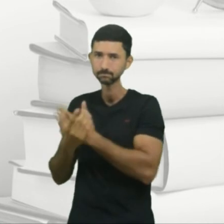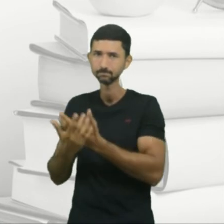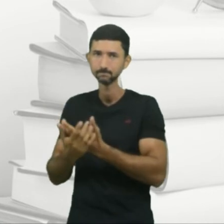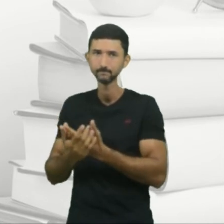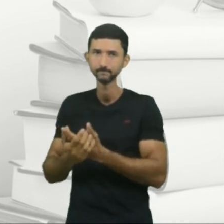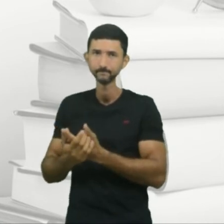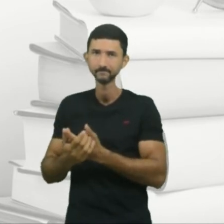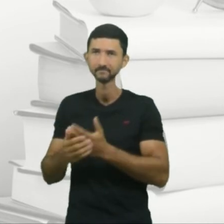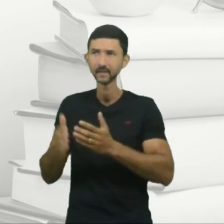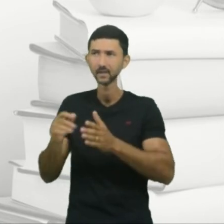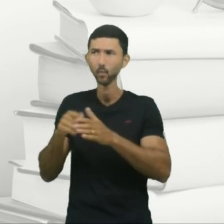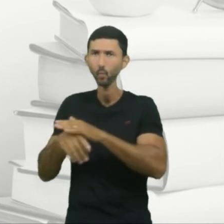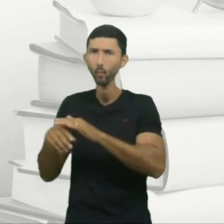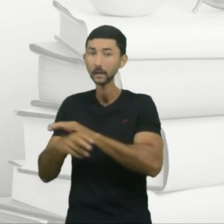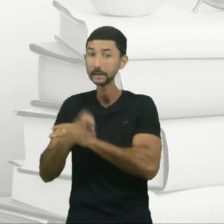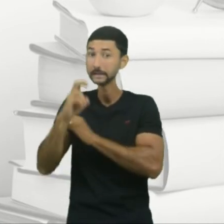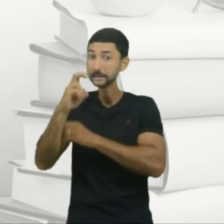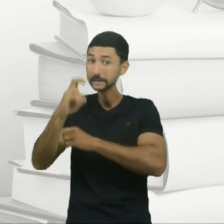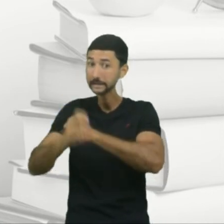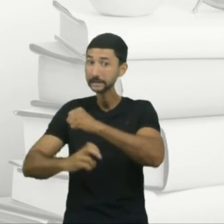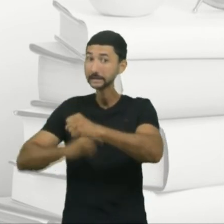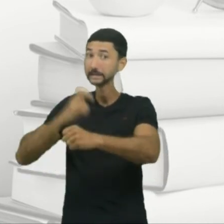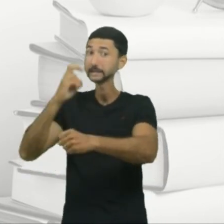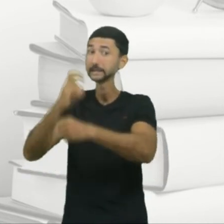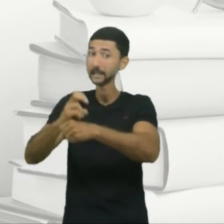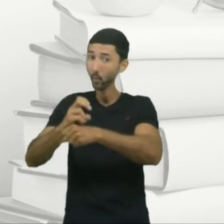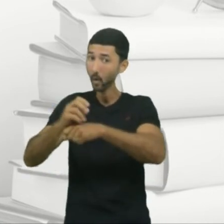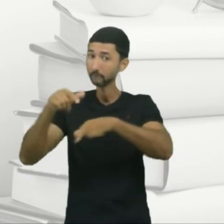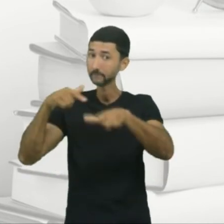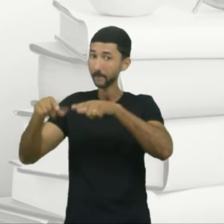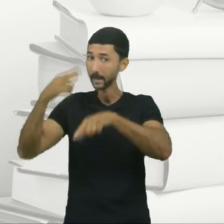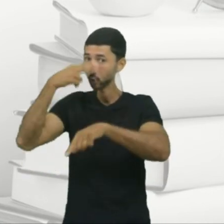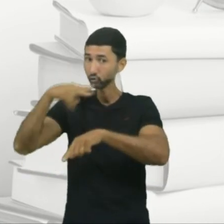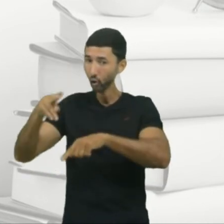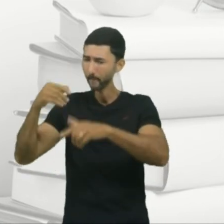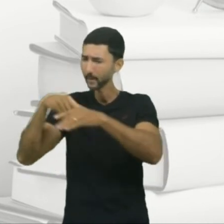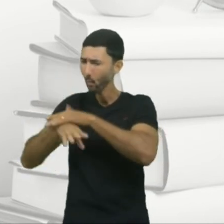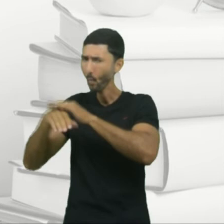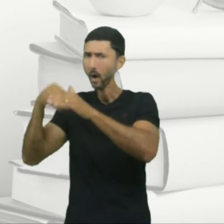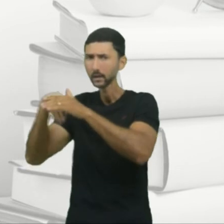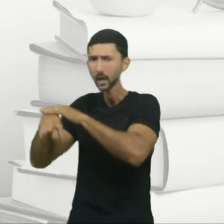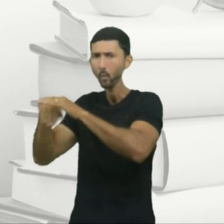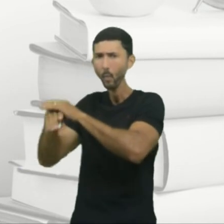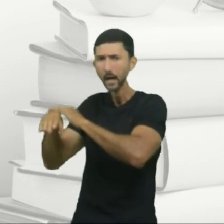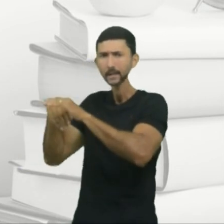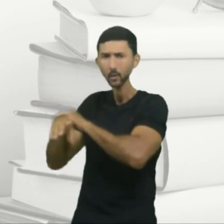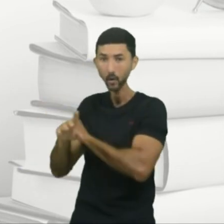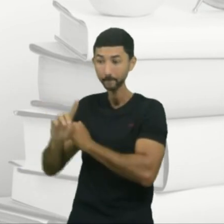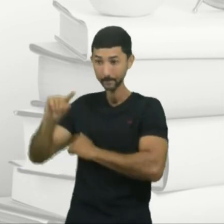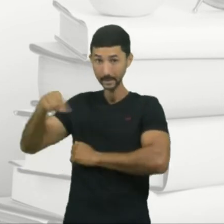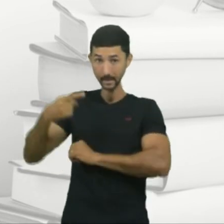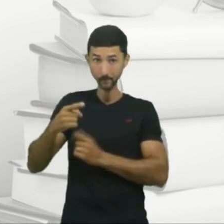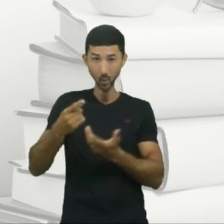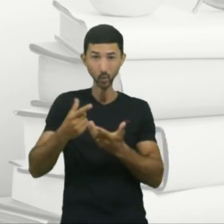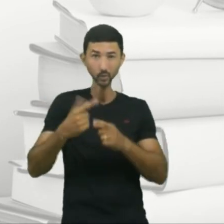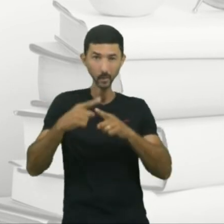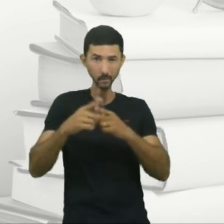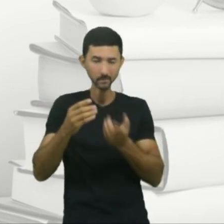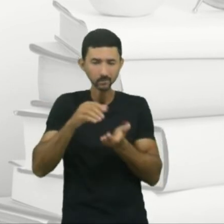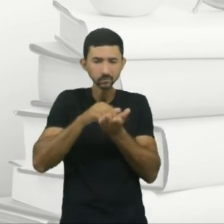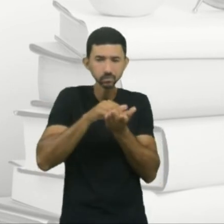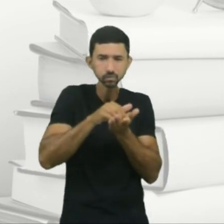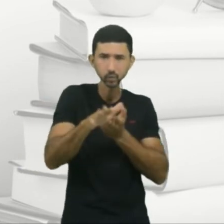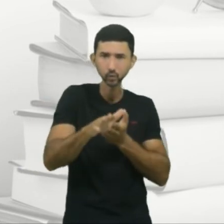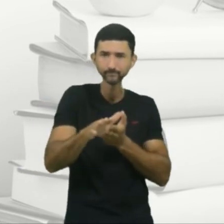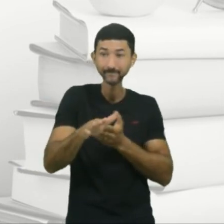Ele fez isso durante 5 anos que trabalhou no shopping. Após ser demitido por conta da crise,